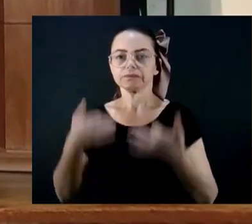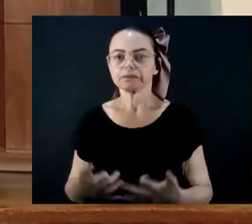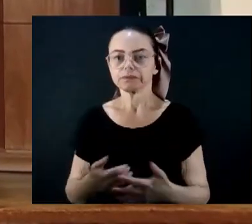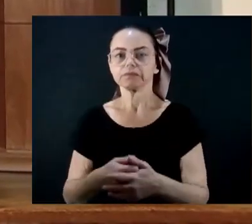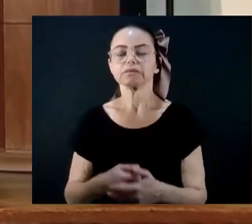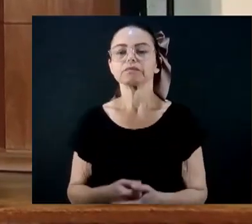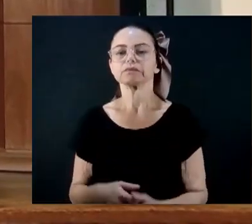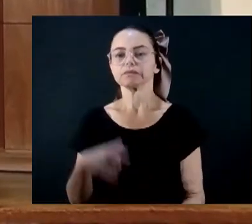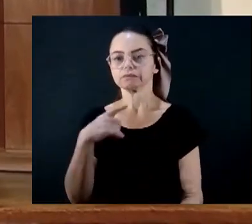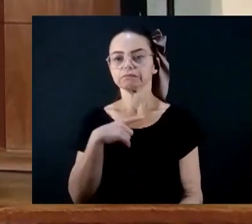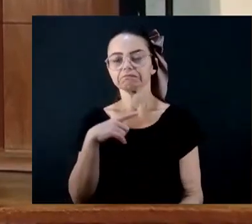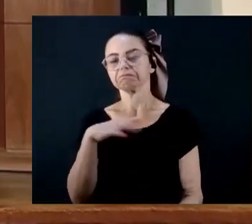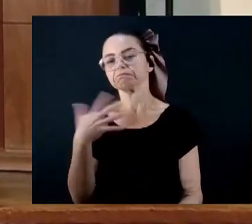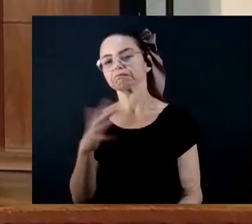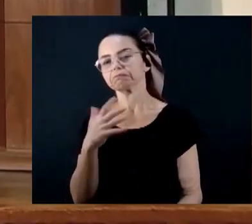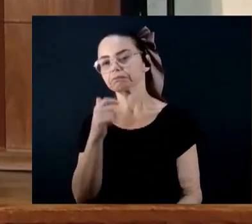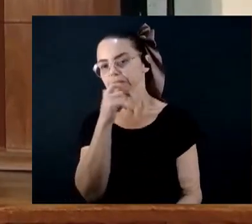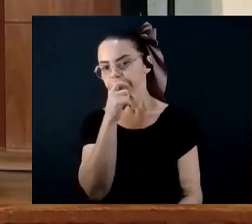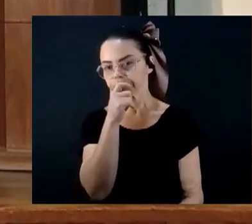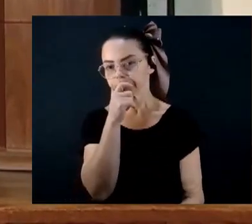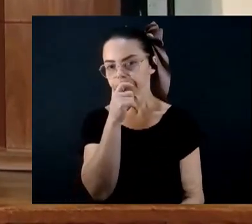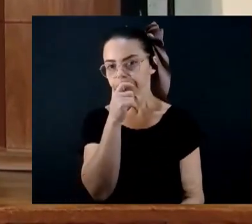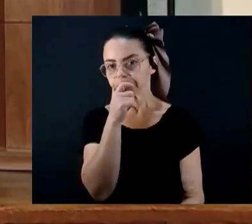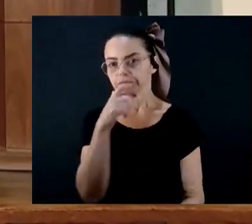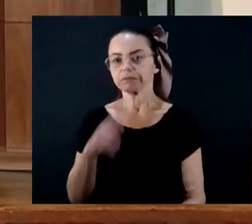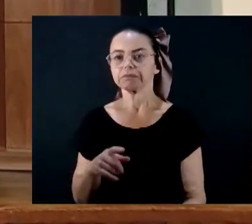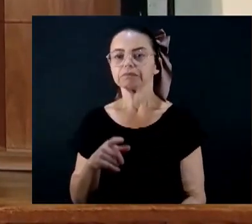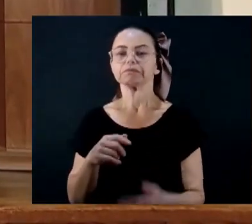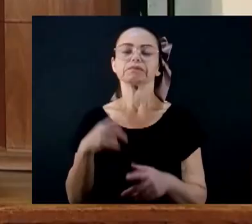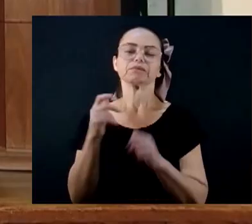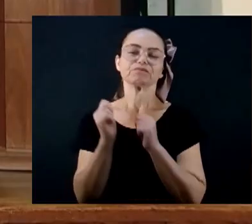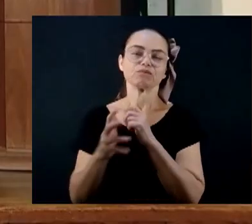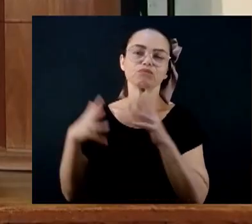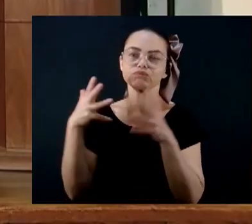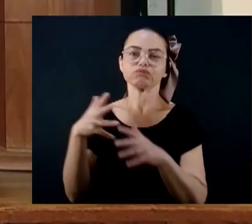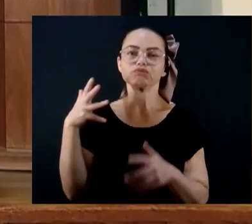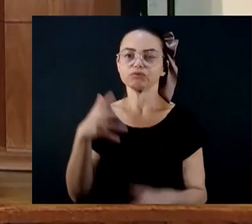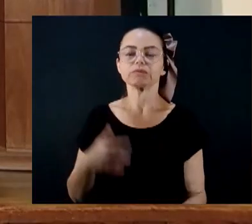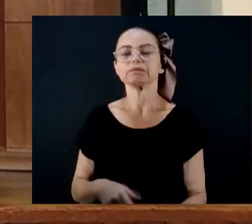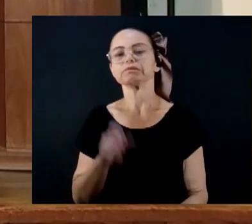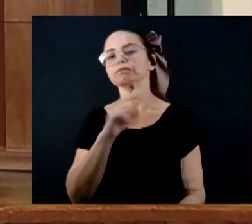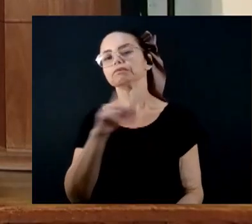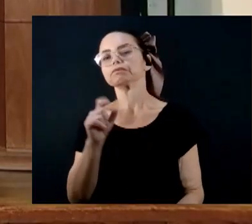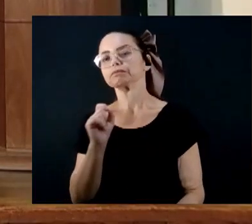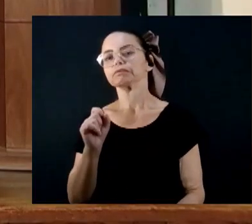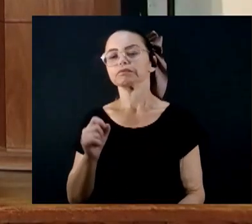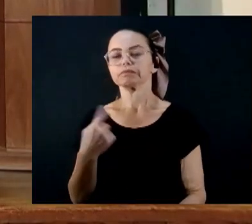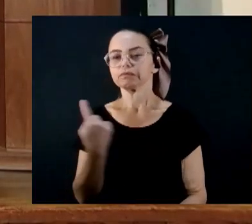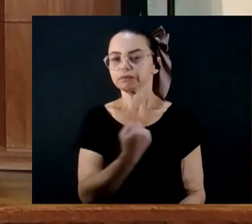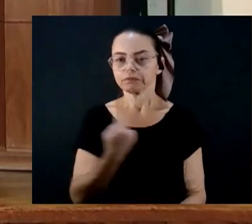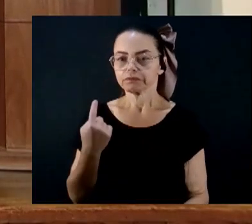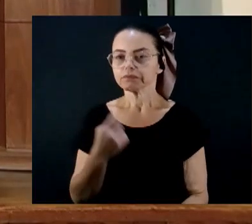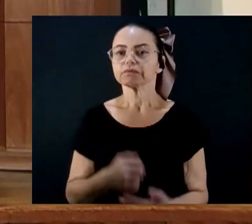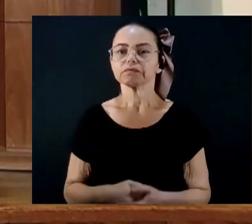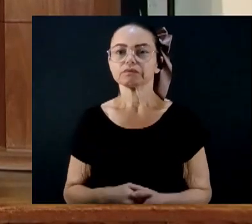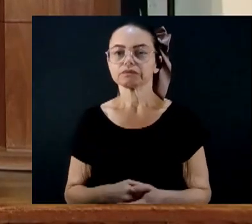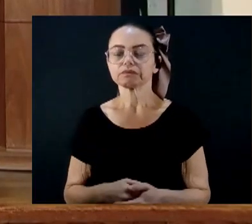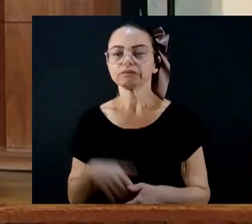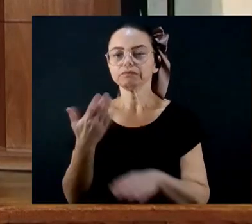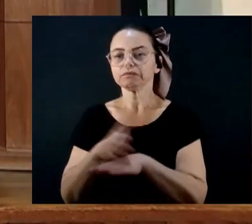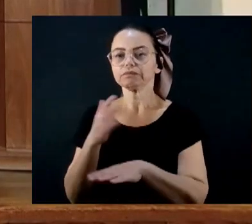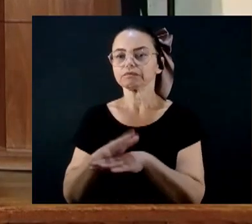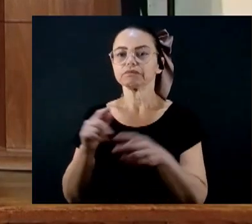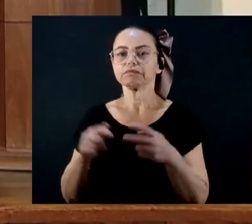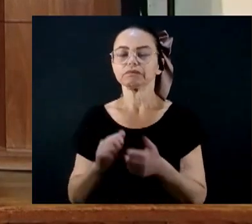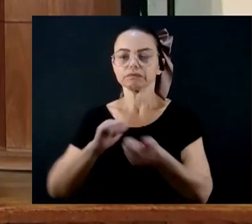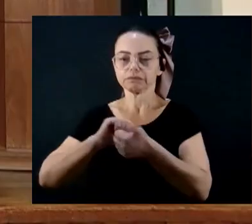ser os outros falam, mas o que seria isso, entendeu? Mas para a gente que pratica o esporte, que